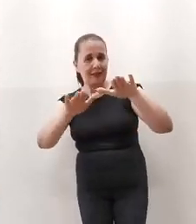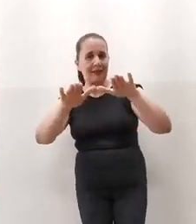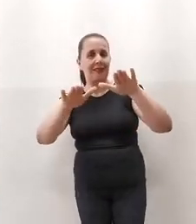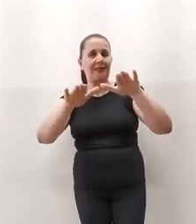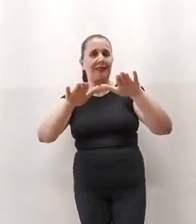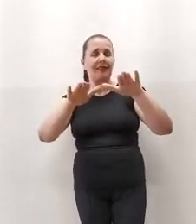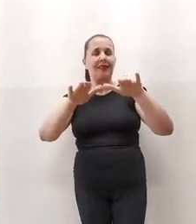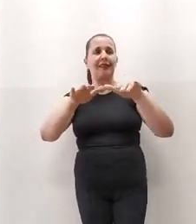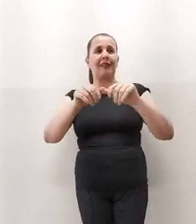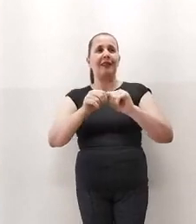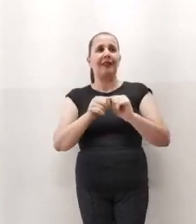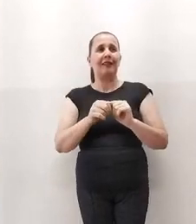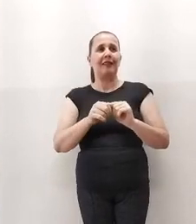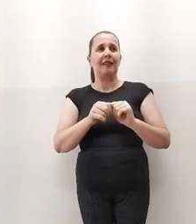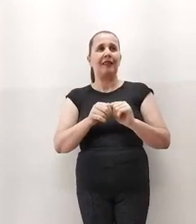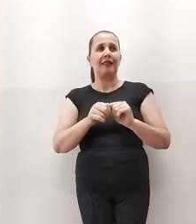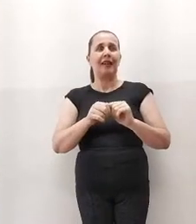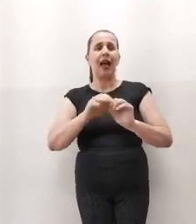é